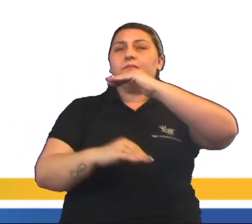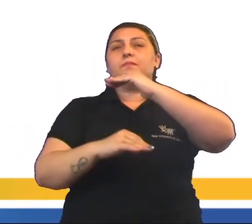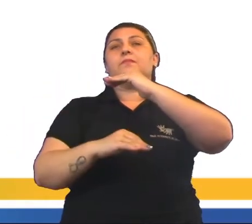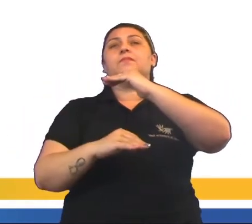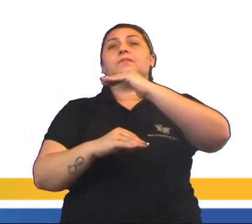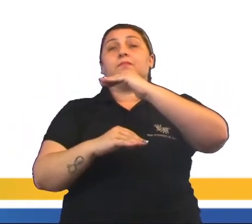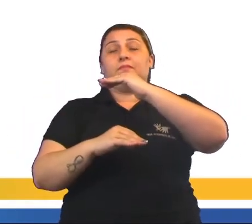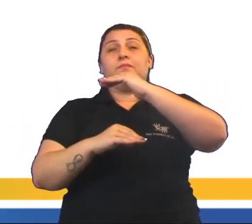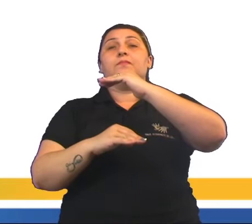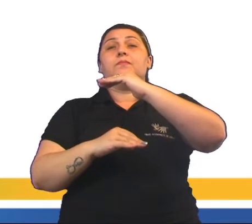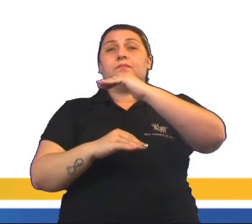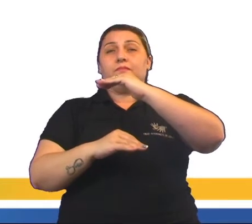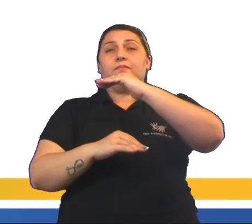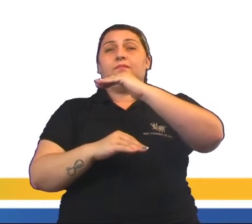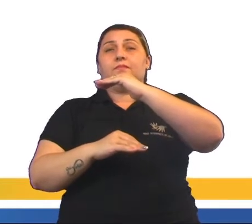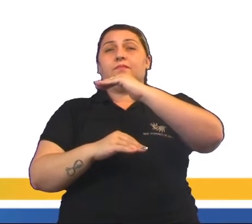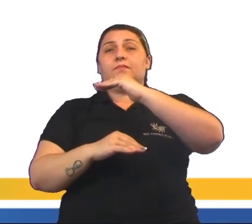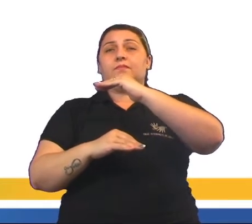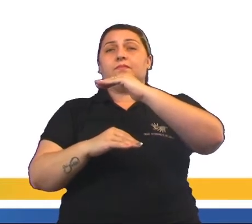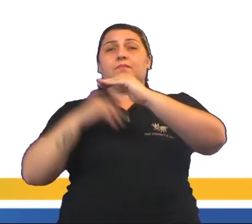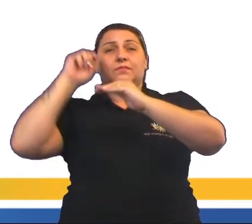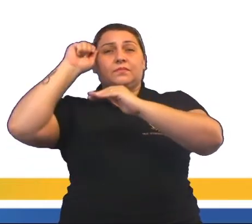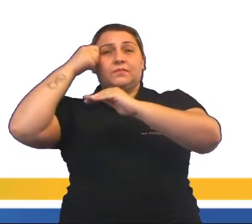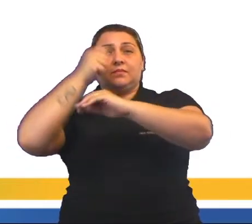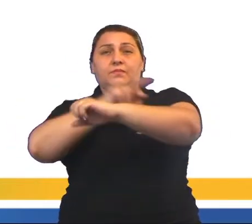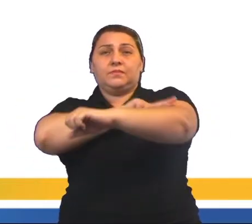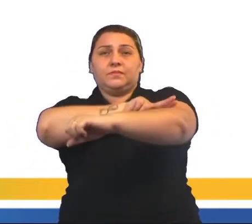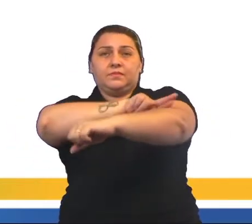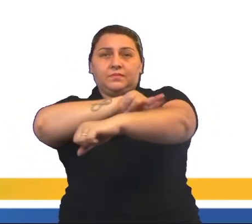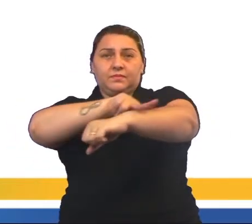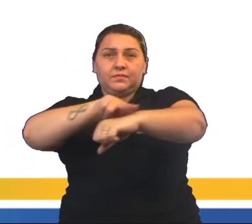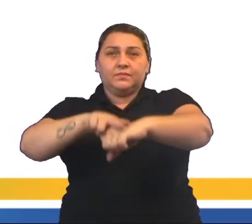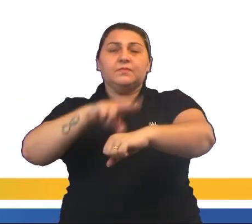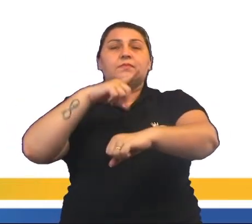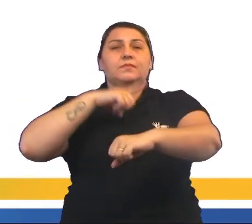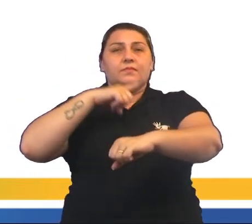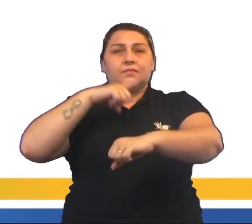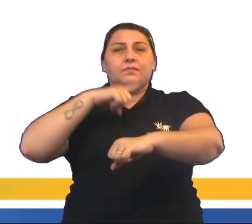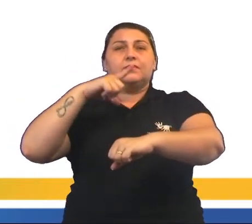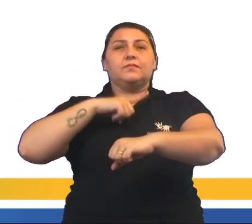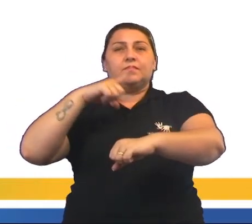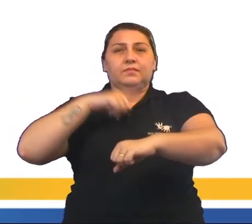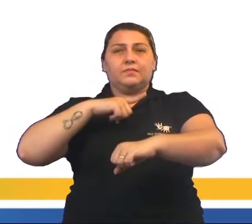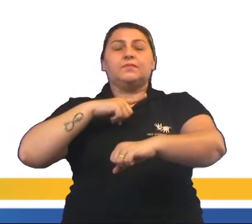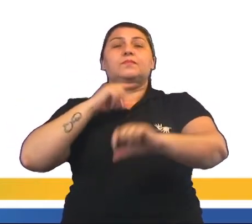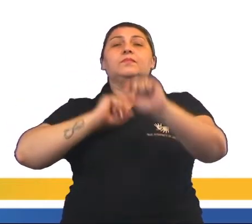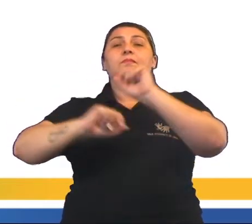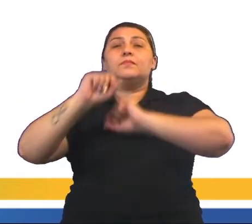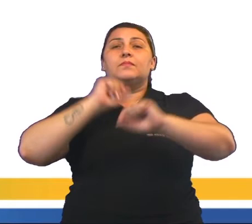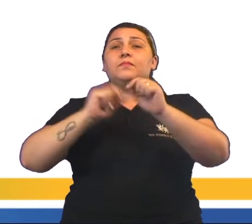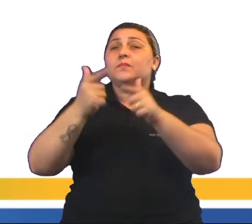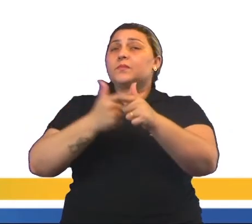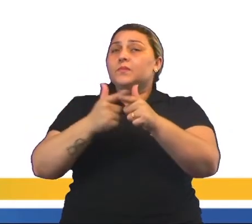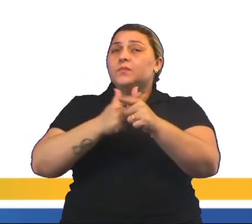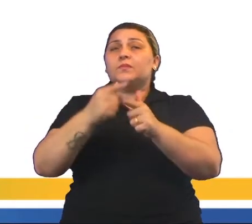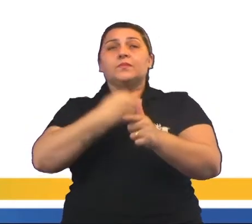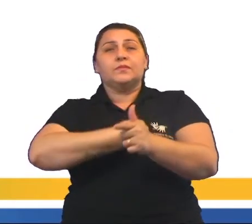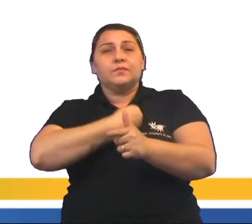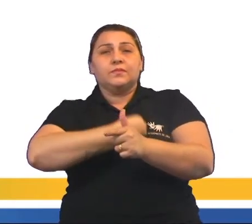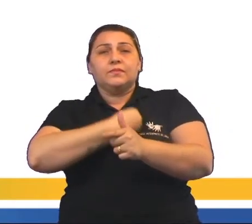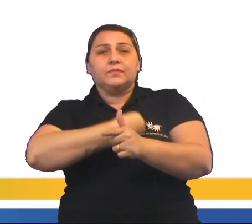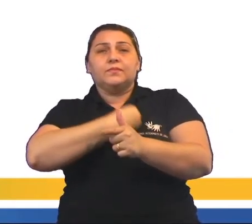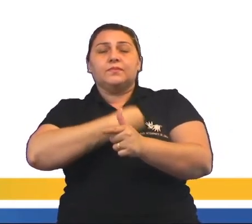é a desigualdade racial. Há essa dualidade e não é um problema